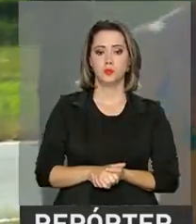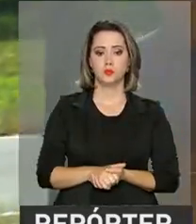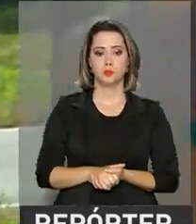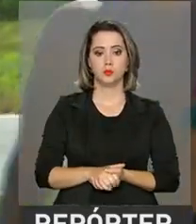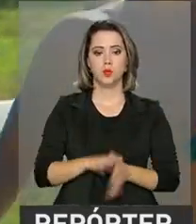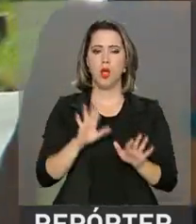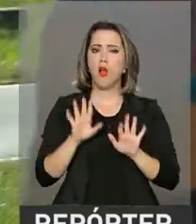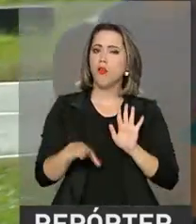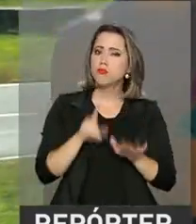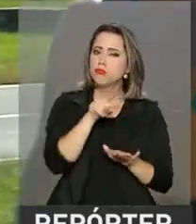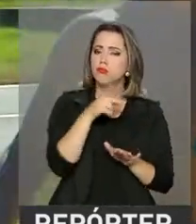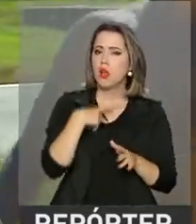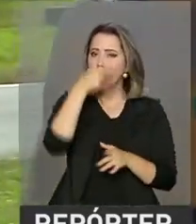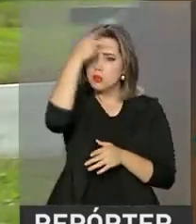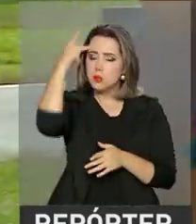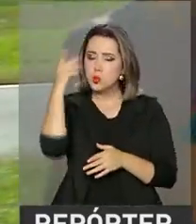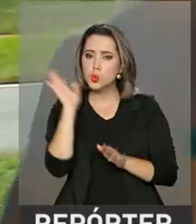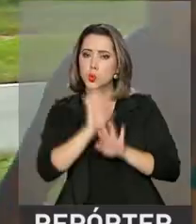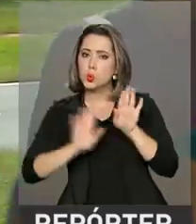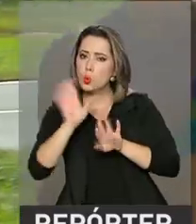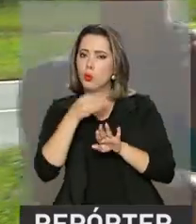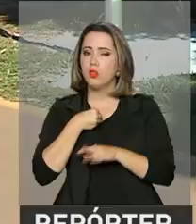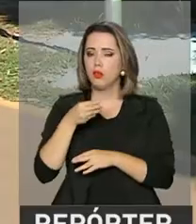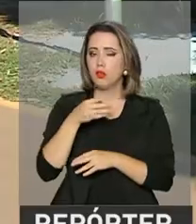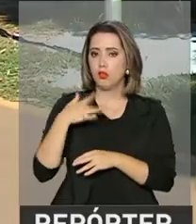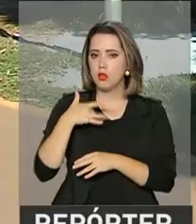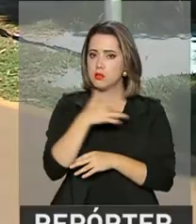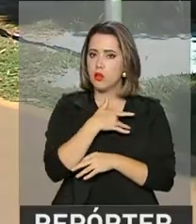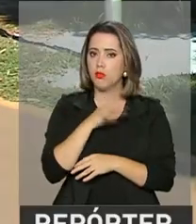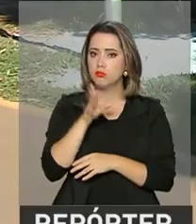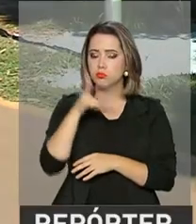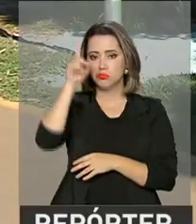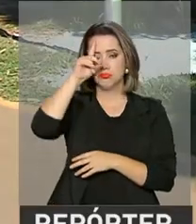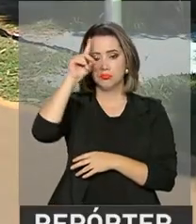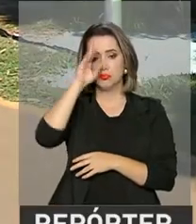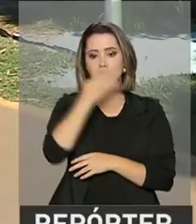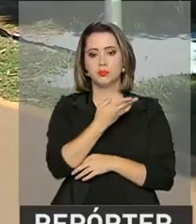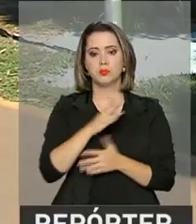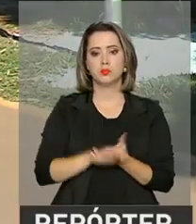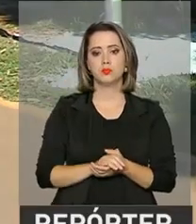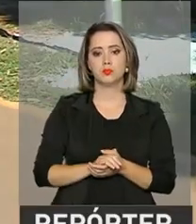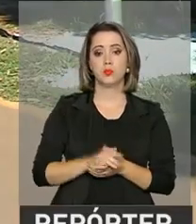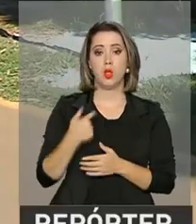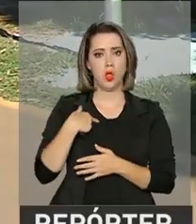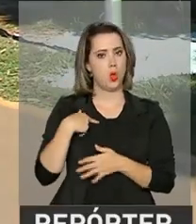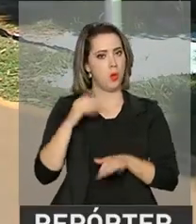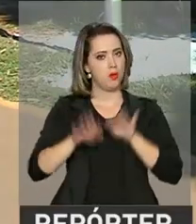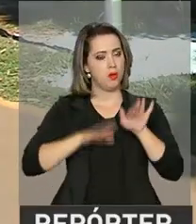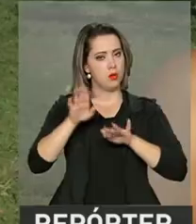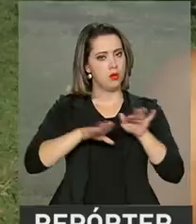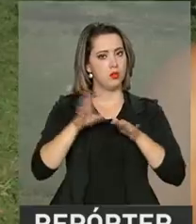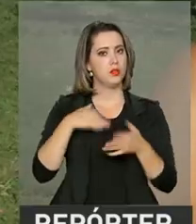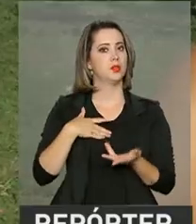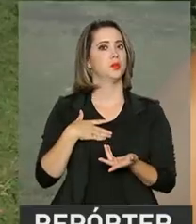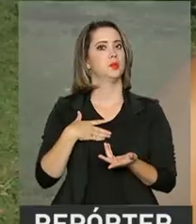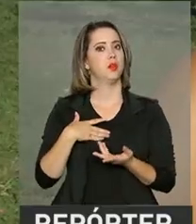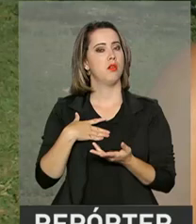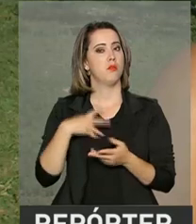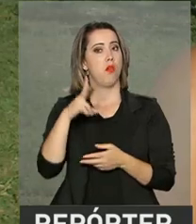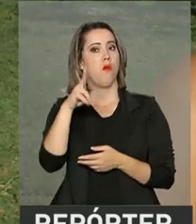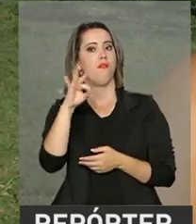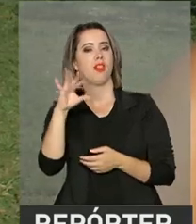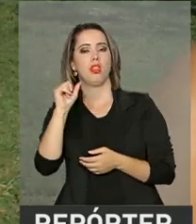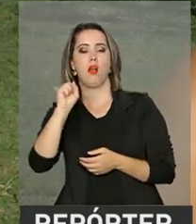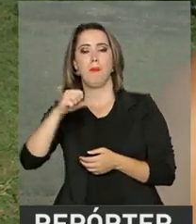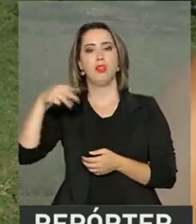Para alguns, cuidar da saúde já virou rotina. Eu vim fazer caminhada no parque para pegar a vitamina D. Acordo, tomo